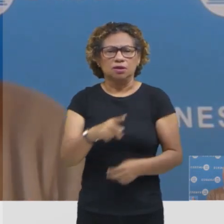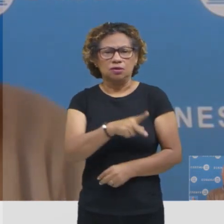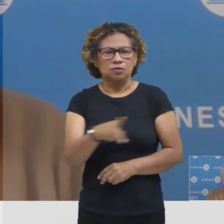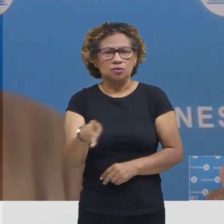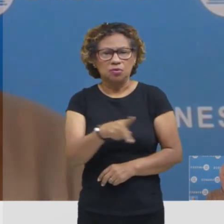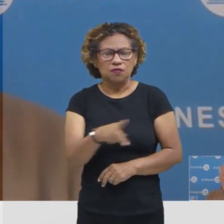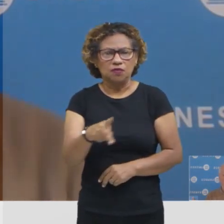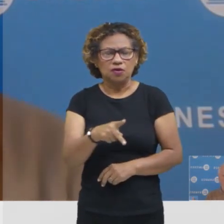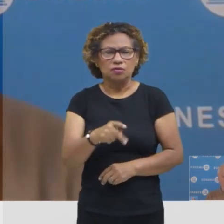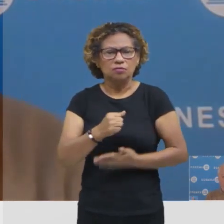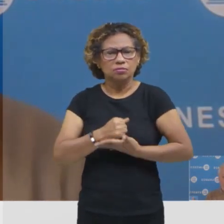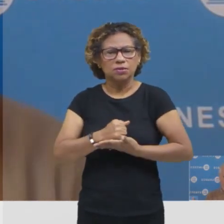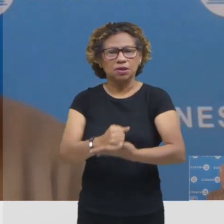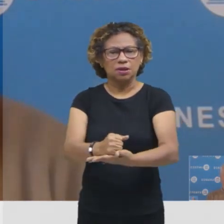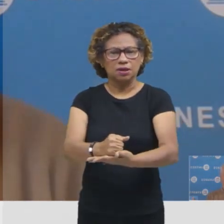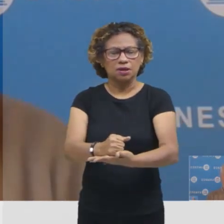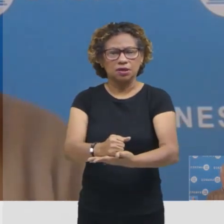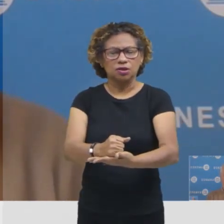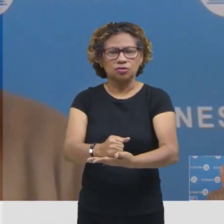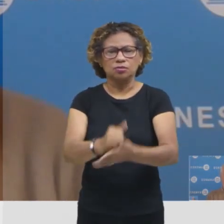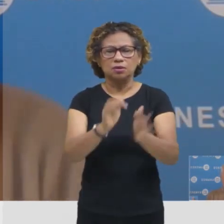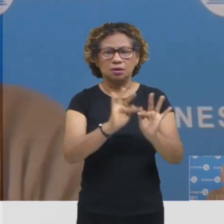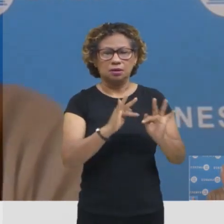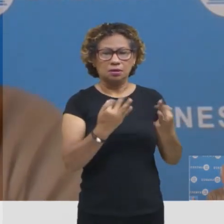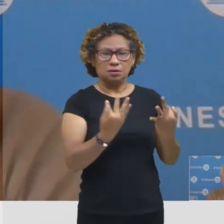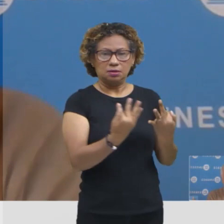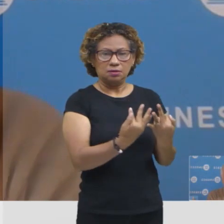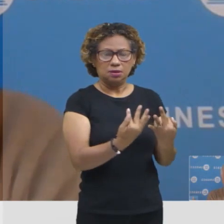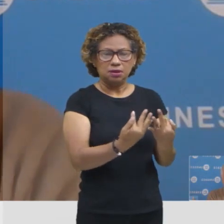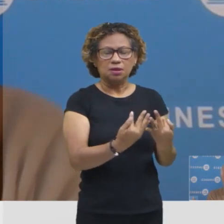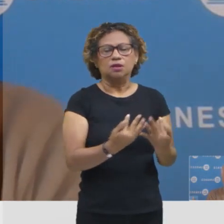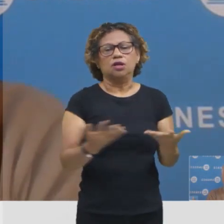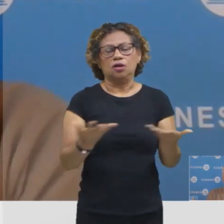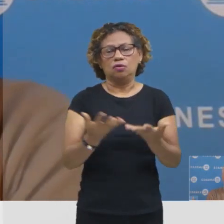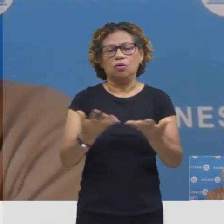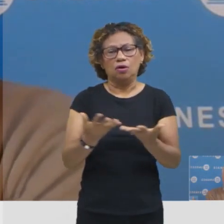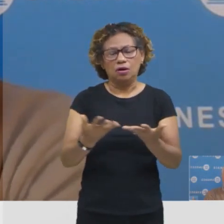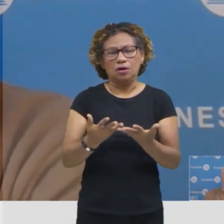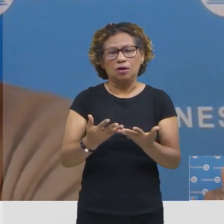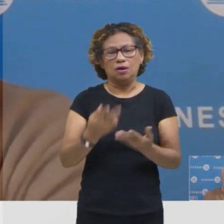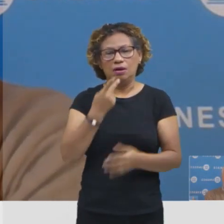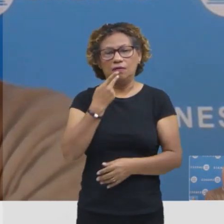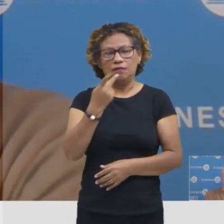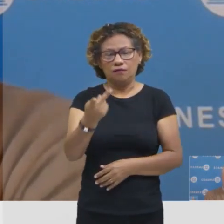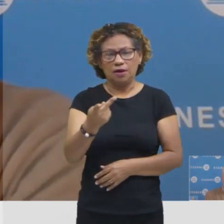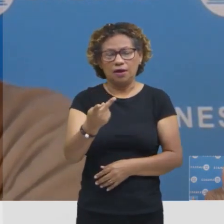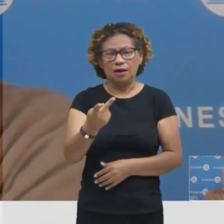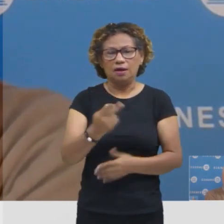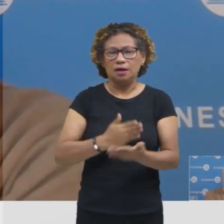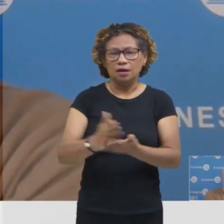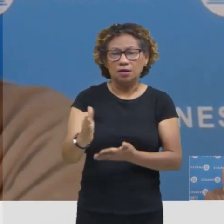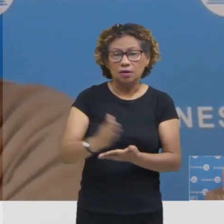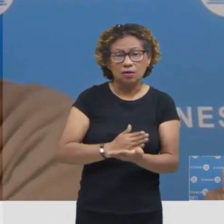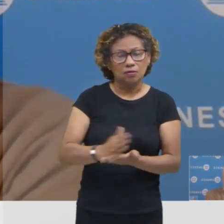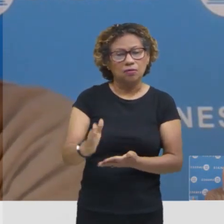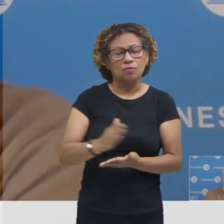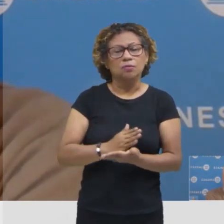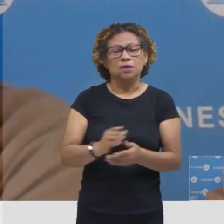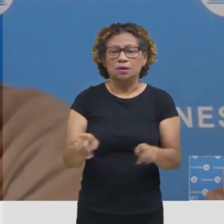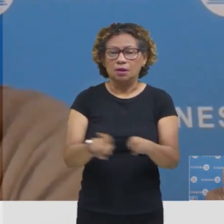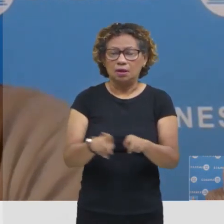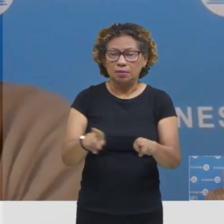era apoiar os alunos e as suas famílias, agora digo que uma das responsabilidades principais das